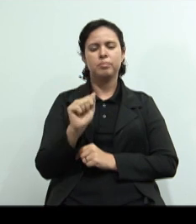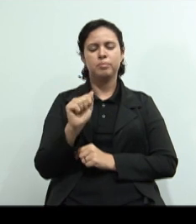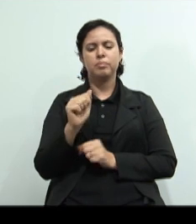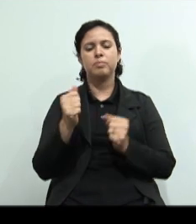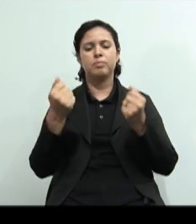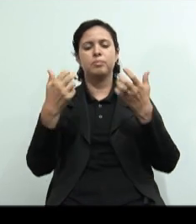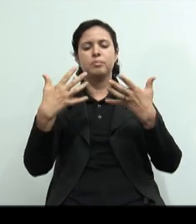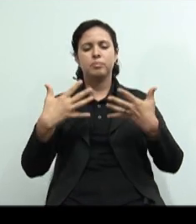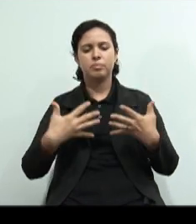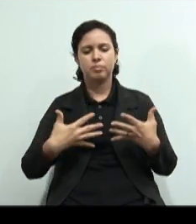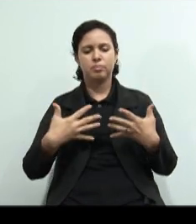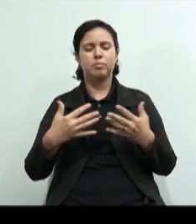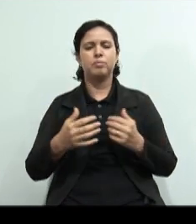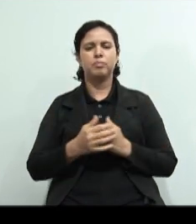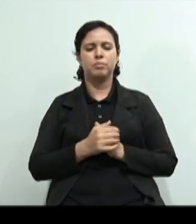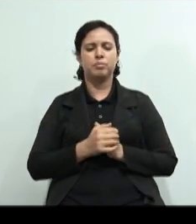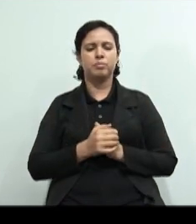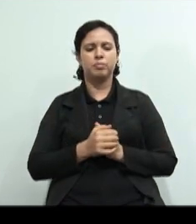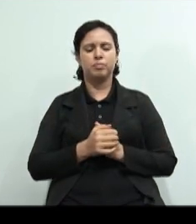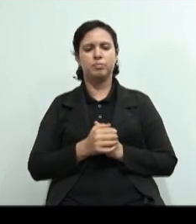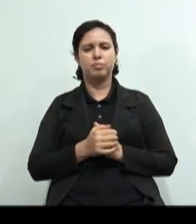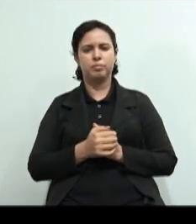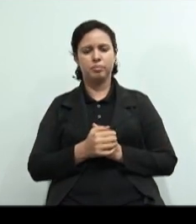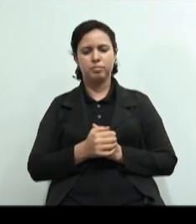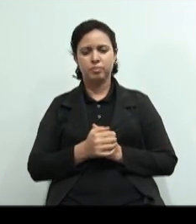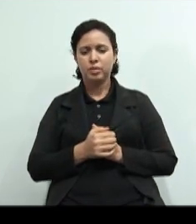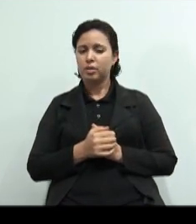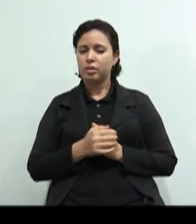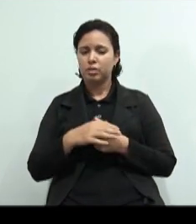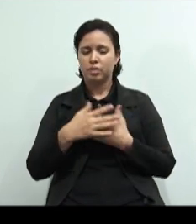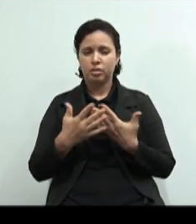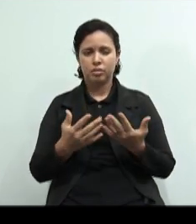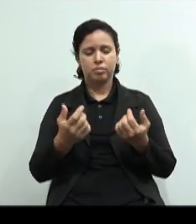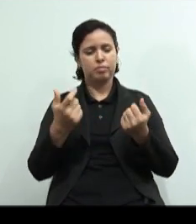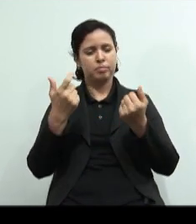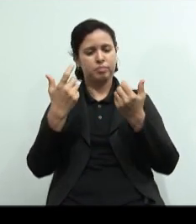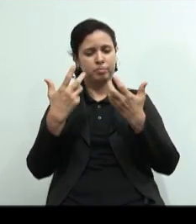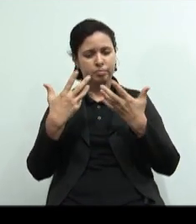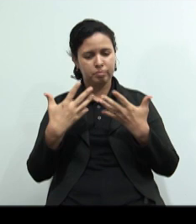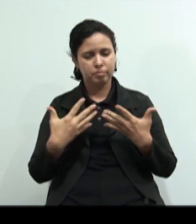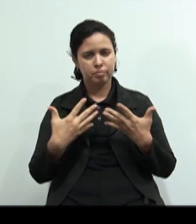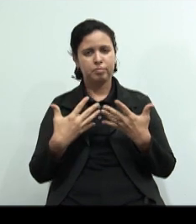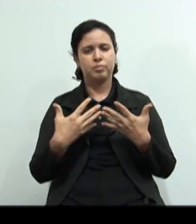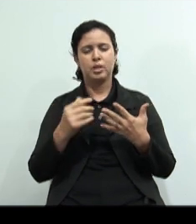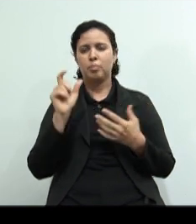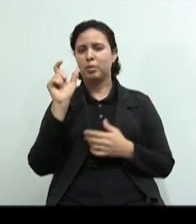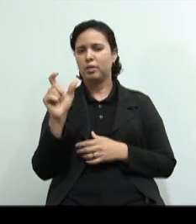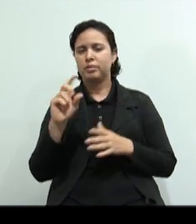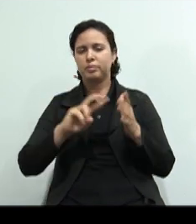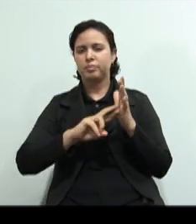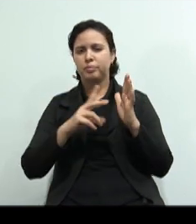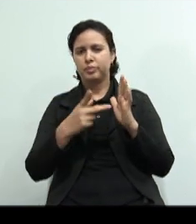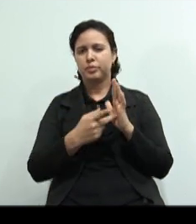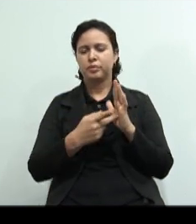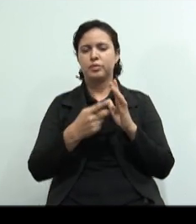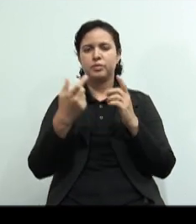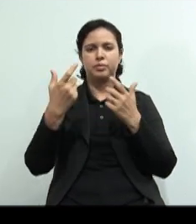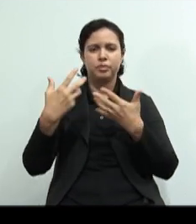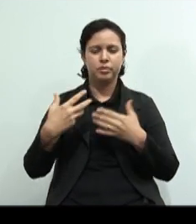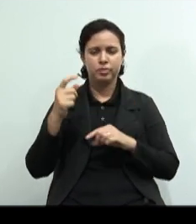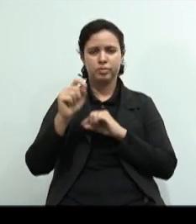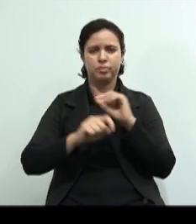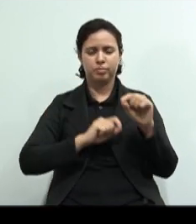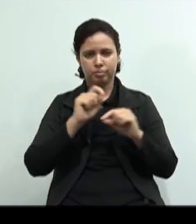e o A. E explique, não é só dizer para o que corresponde, né? Mas também explicar o